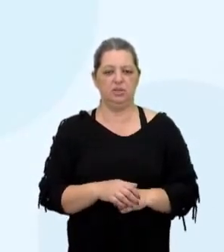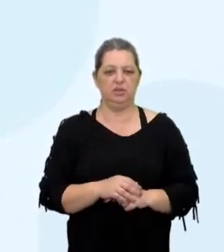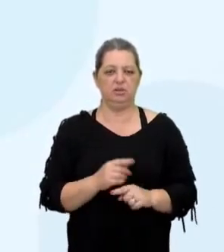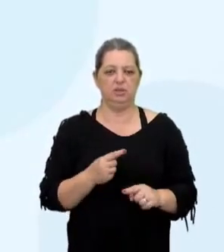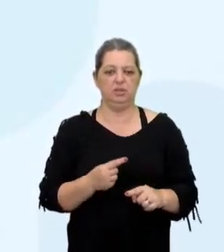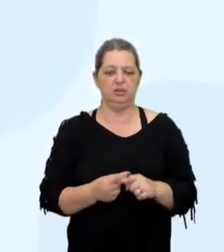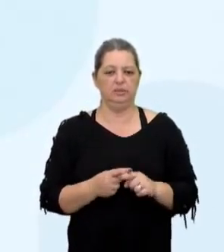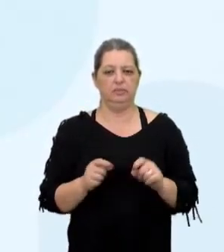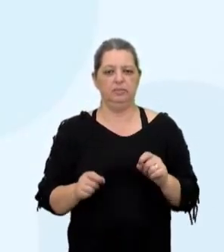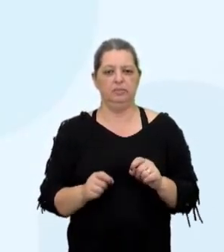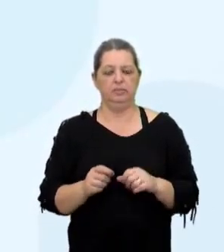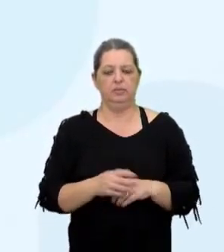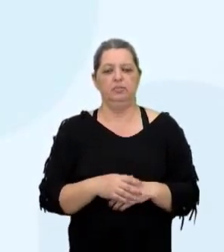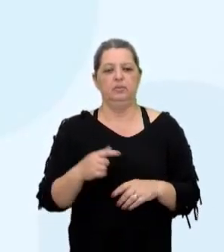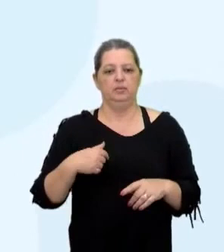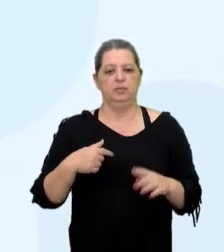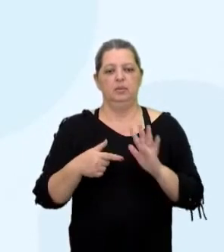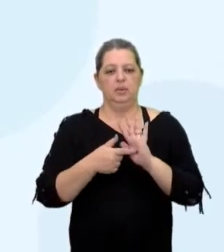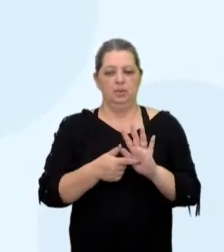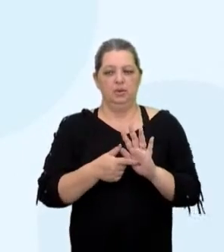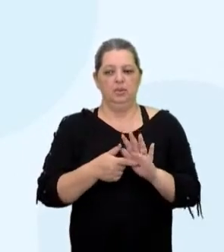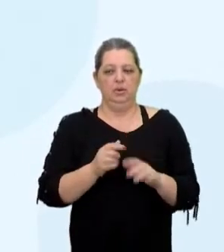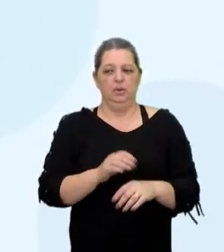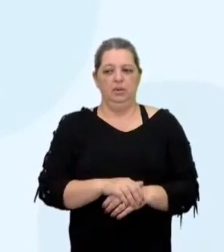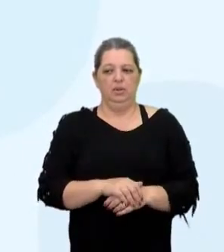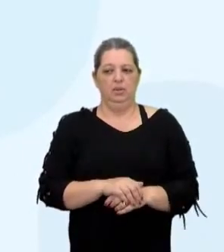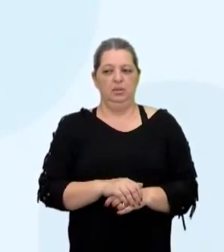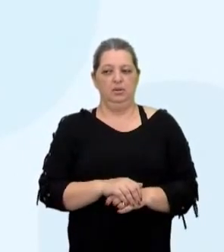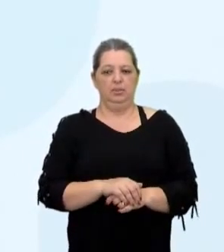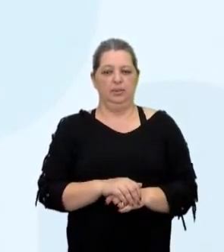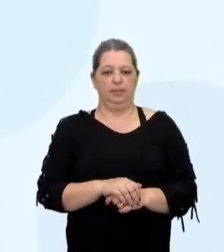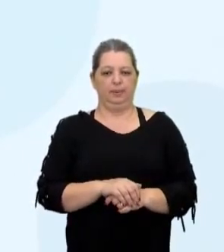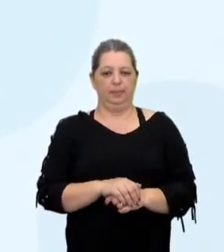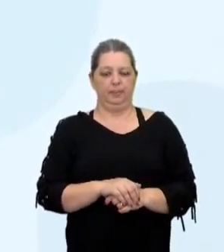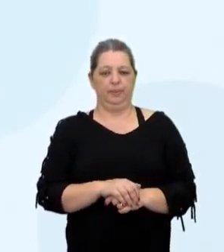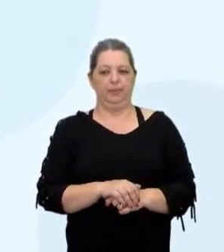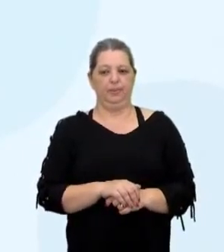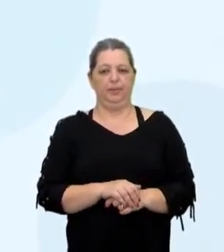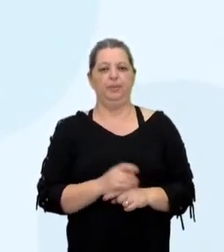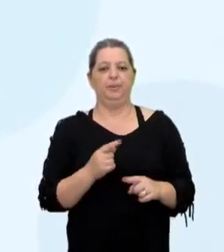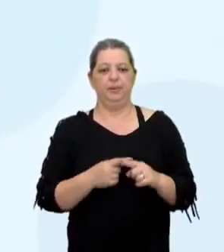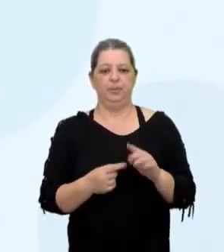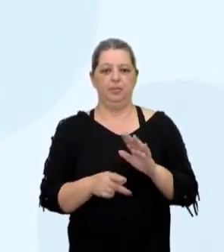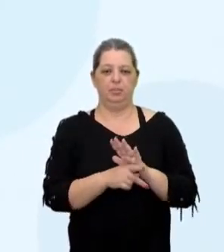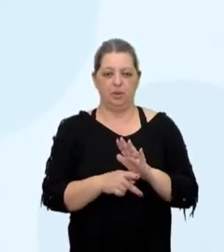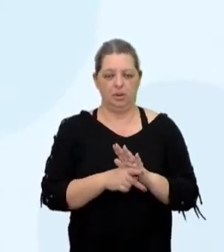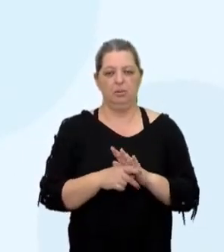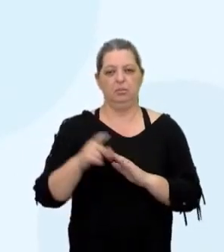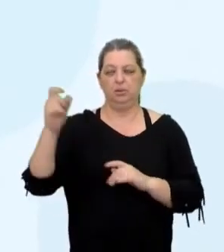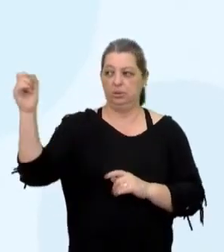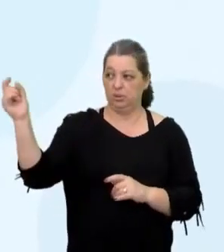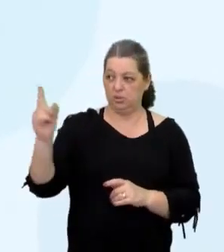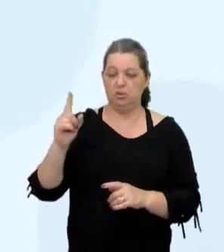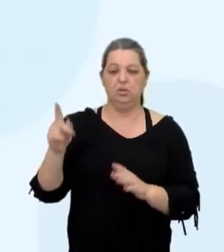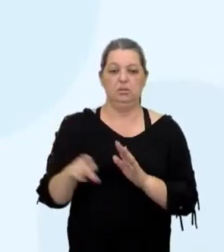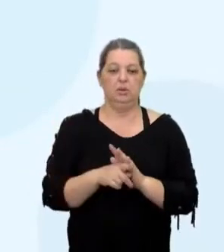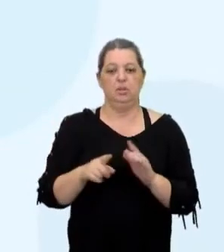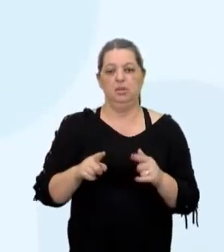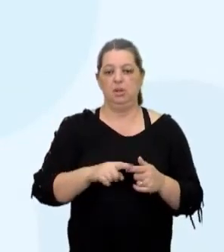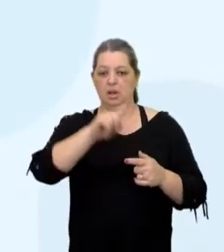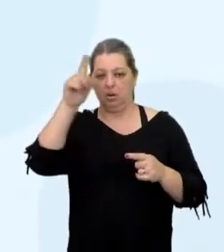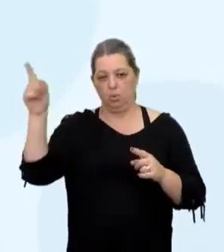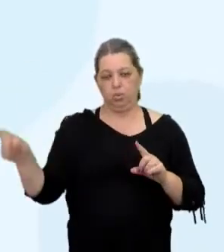biocombustíveis líquidos, né, mostrando aí um patamar bem maior, né, tendo aí eólica, solar, biocombustível